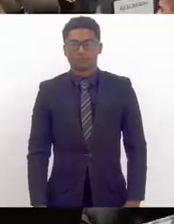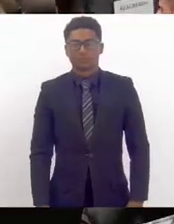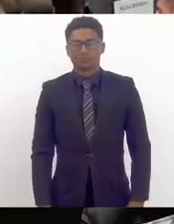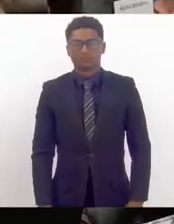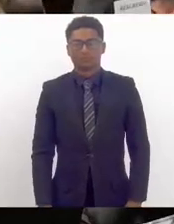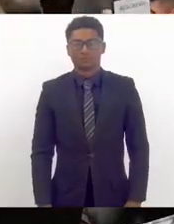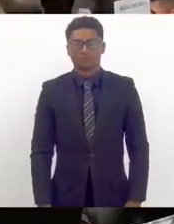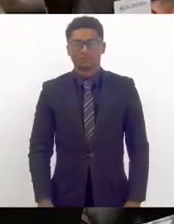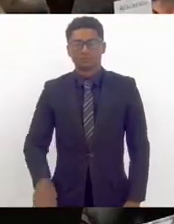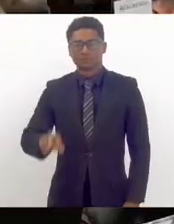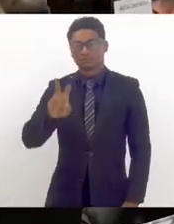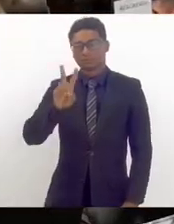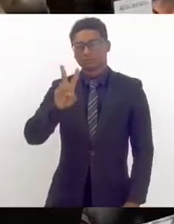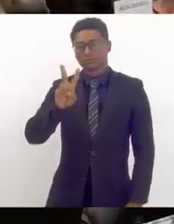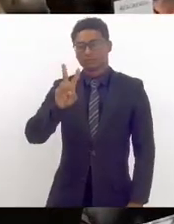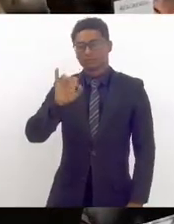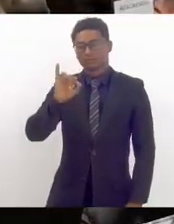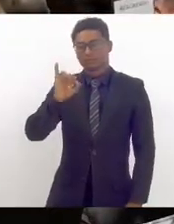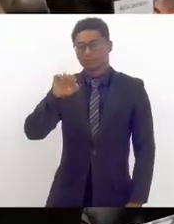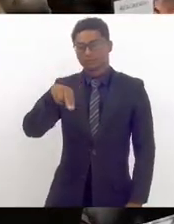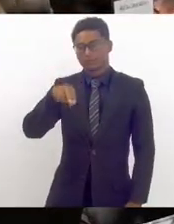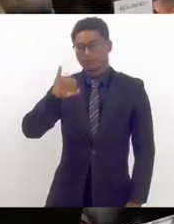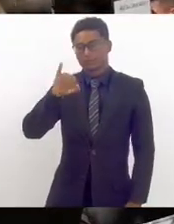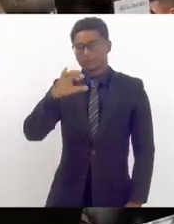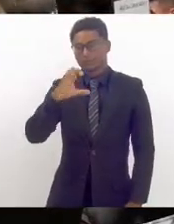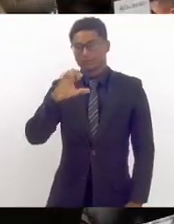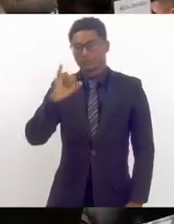Vinícius Cozolino.